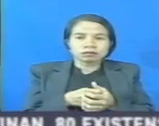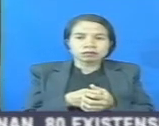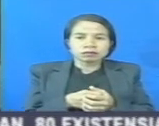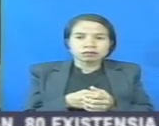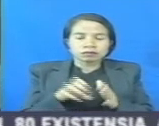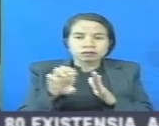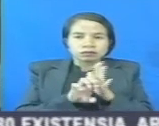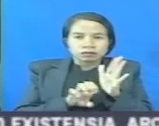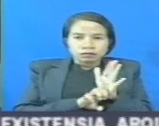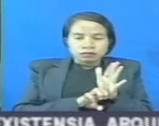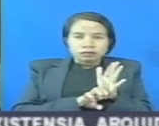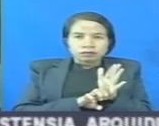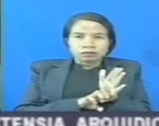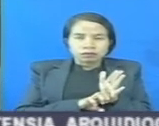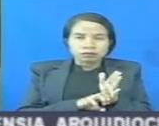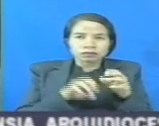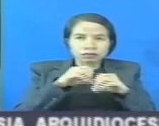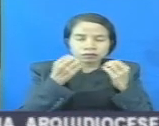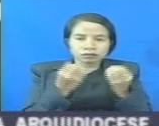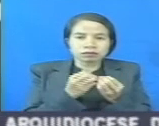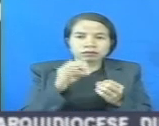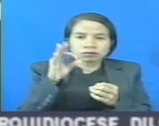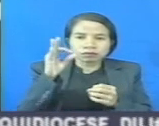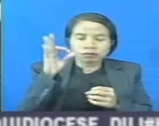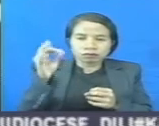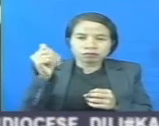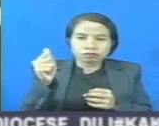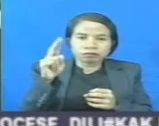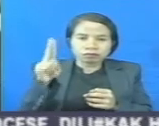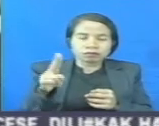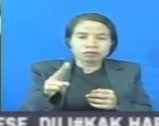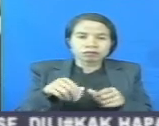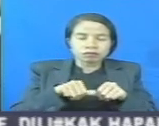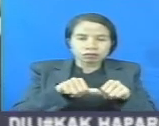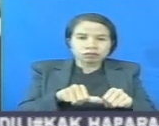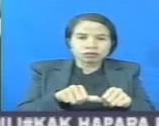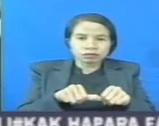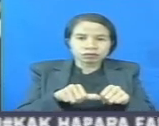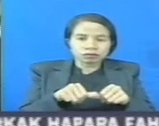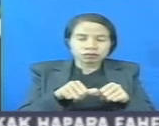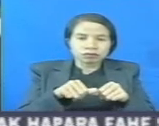Estado de Proteção Civil, nomos organização FAO, se continua socializa Matralané para a